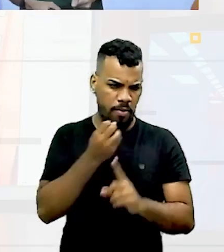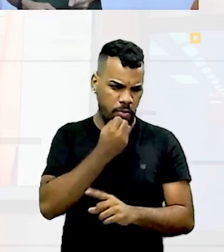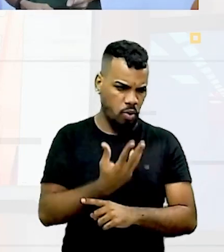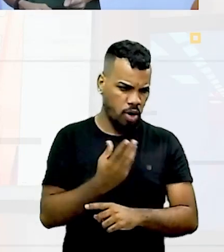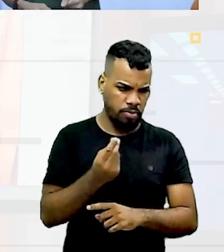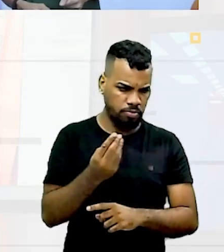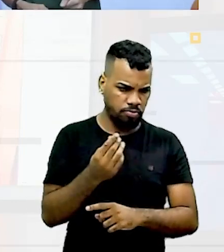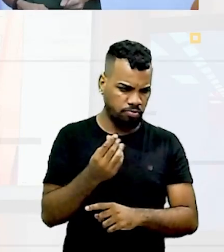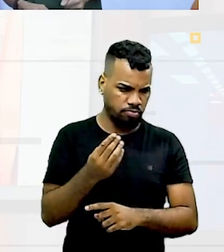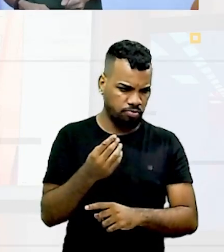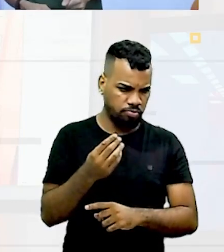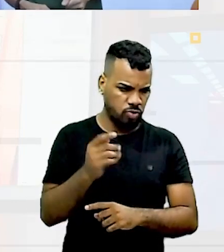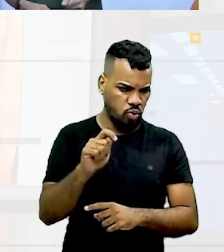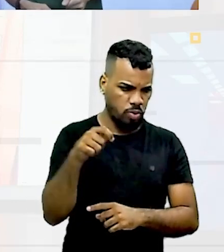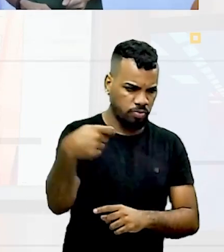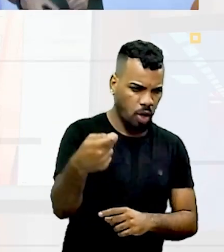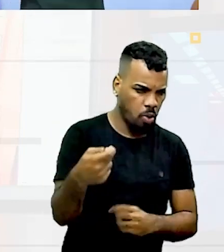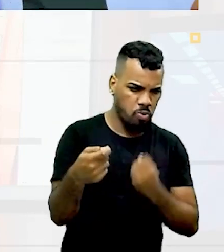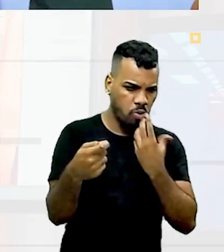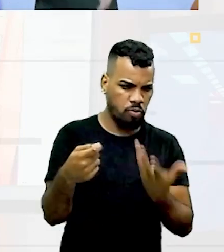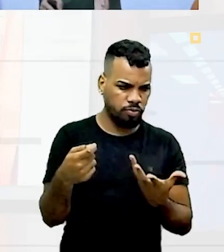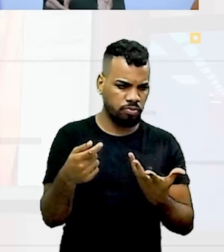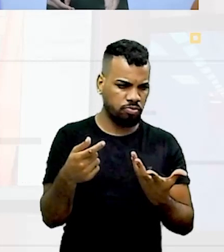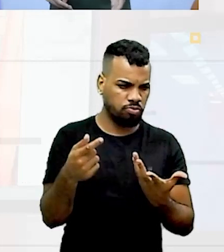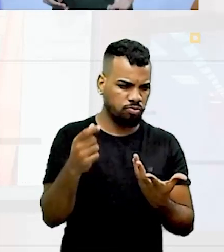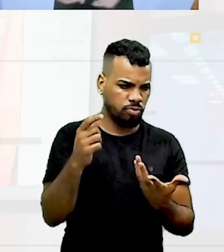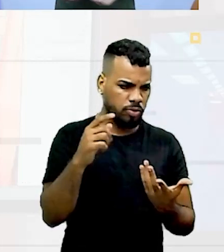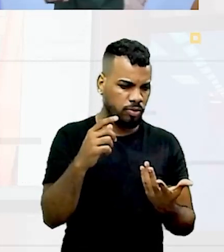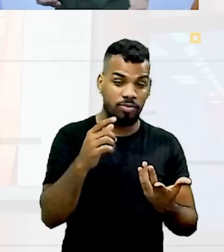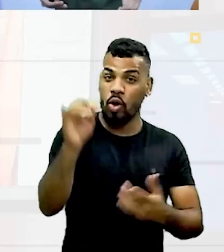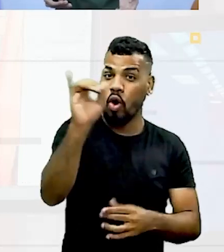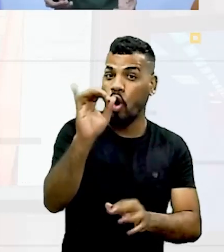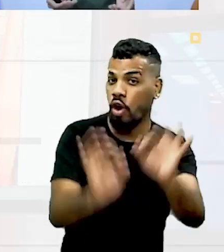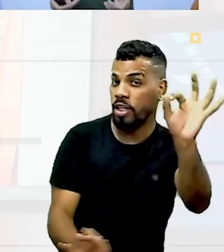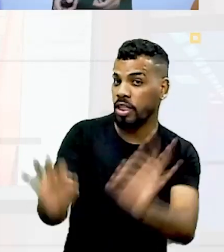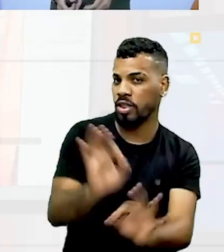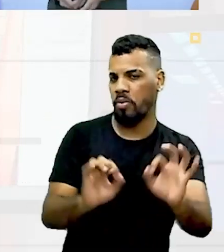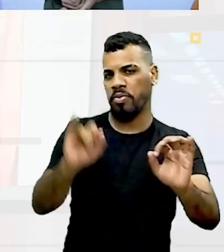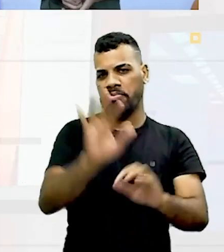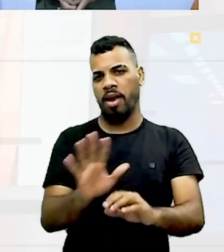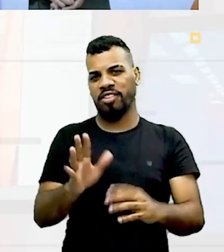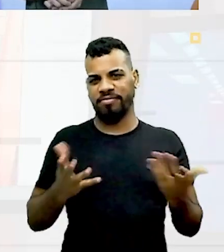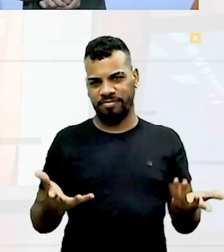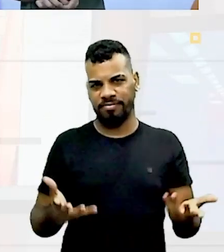para falar? Essa ideia de organização na composição da imagem.